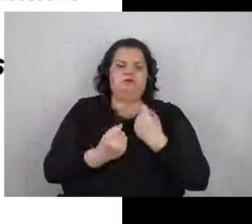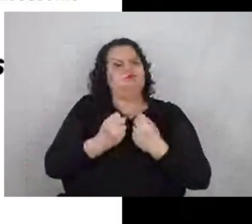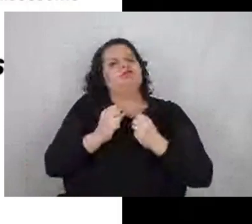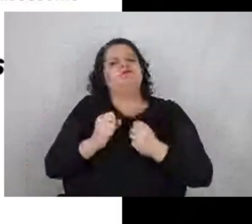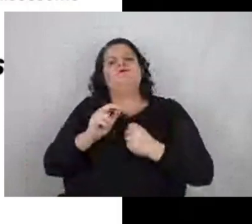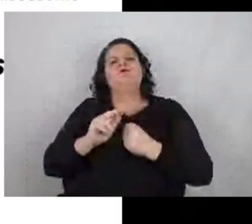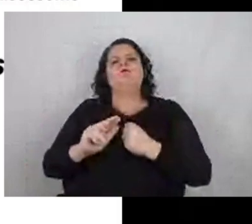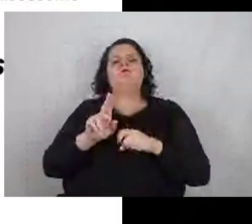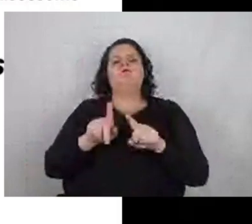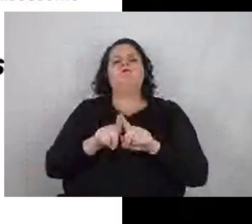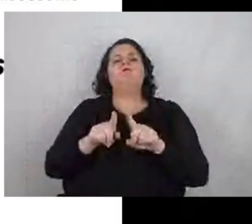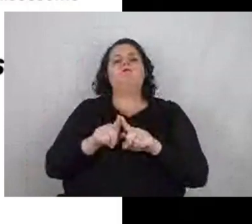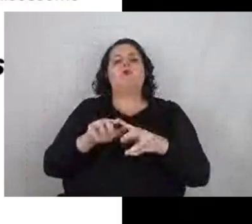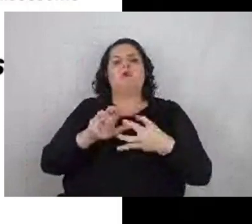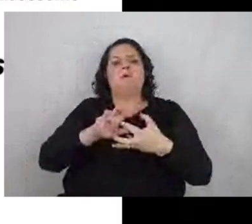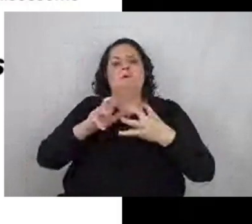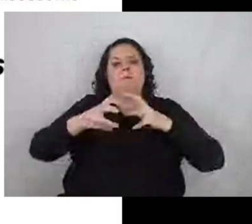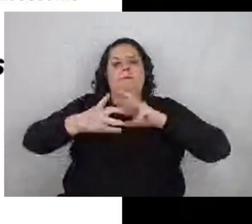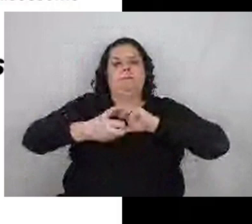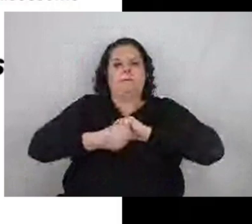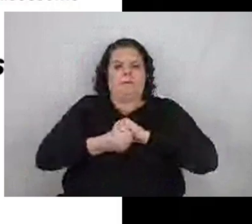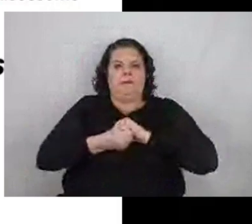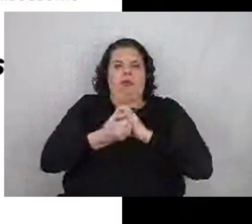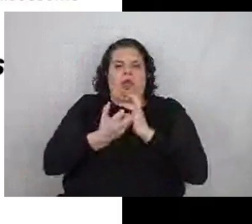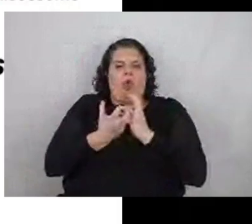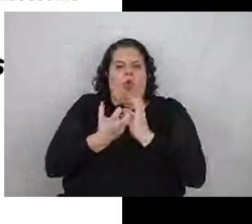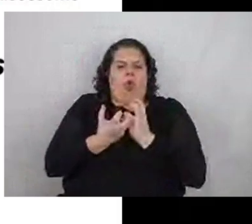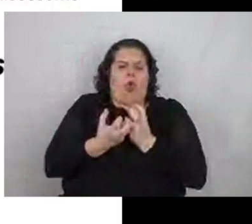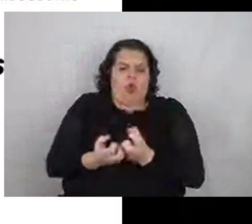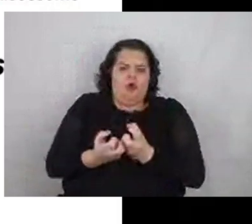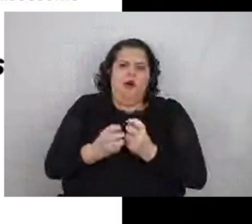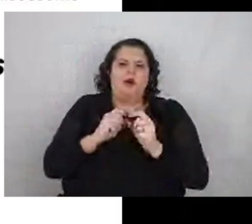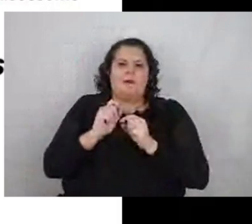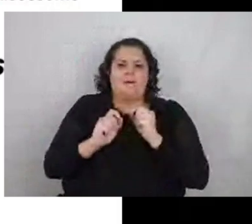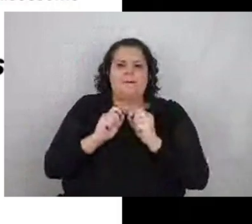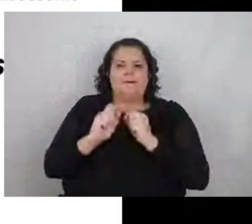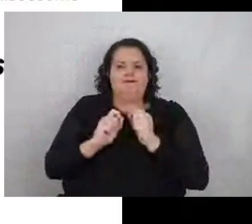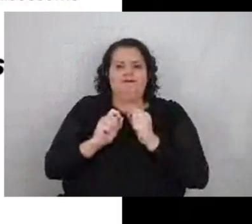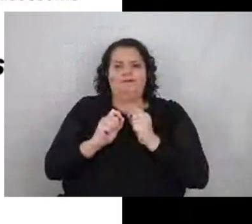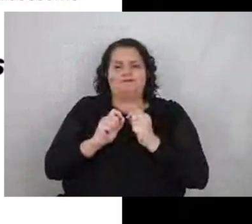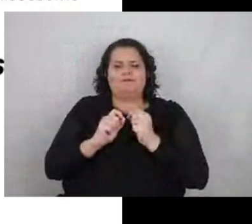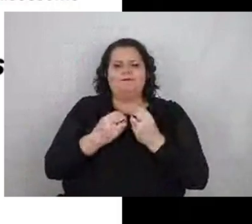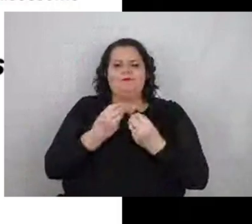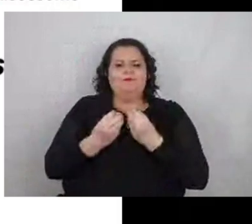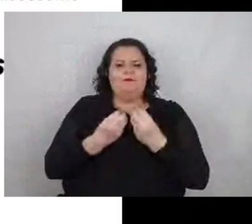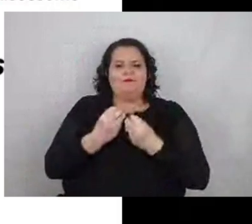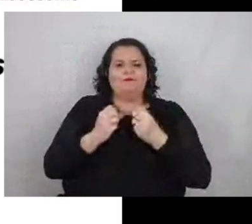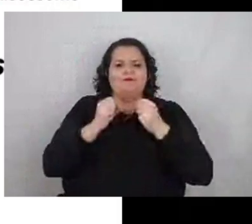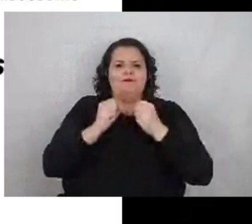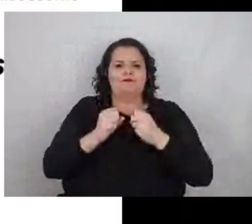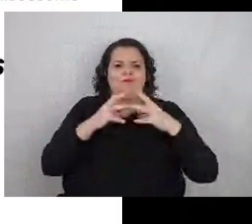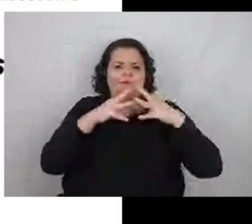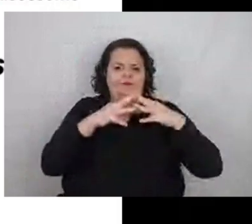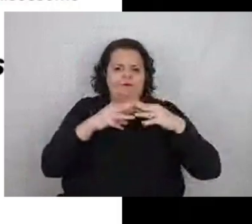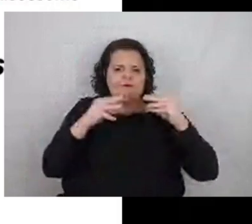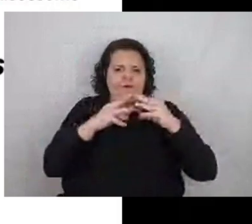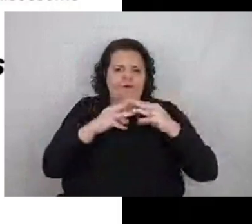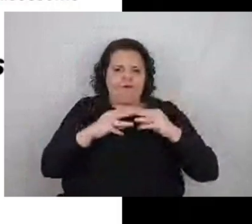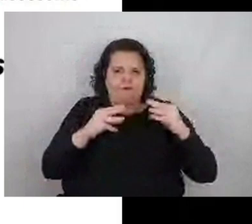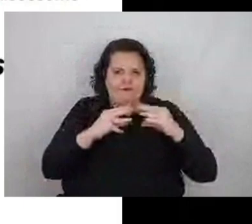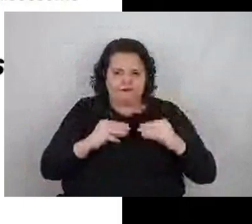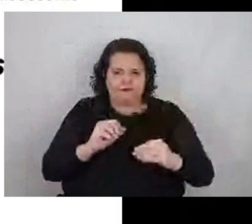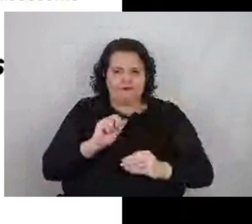como também o estresse metabólico. Mas qual o material que ele pode ser degradado através dos autofagossomos? Pode